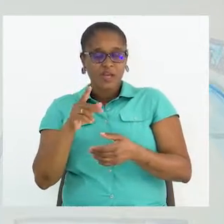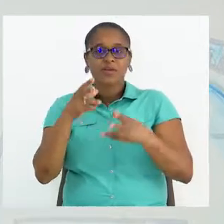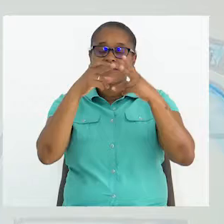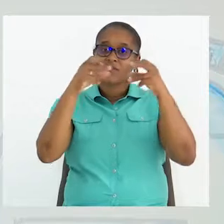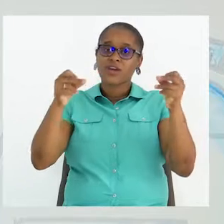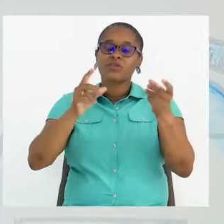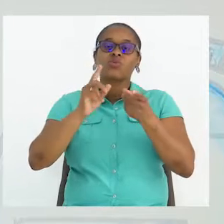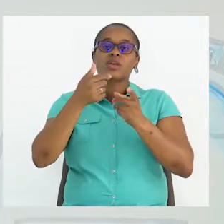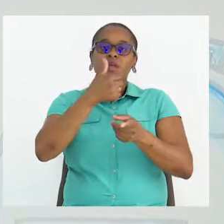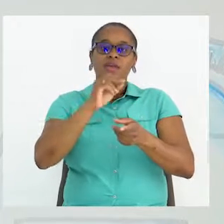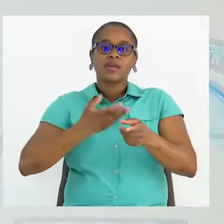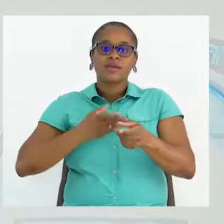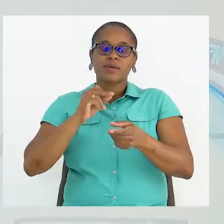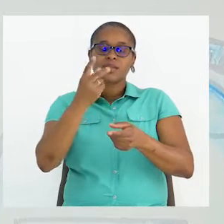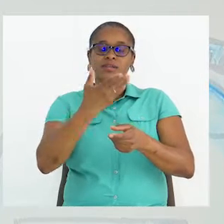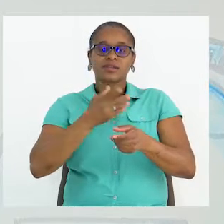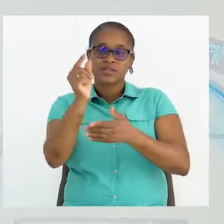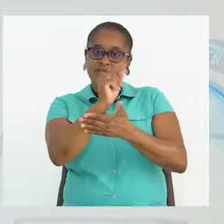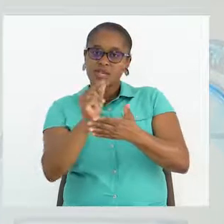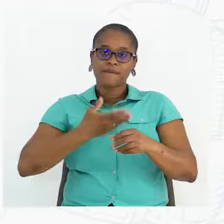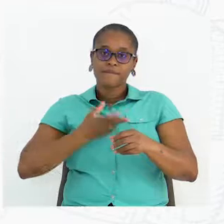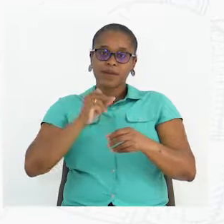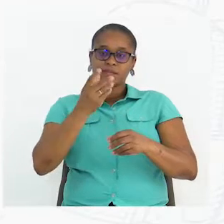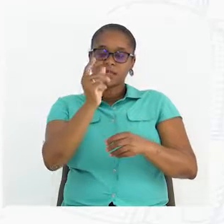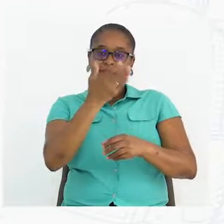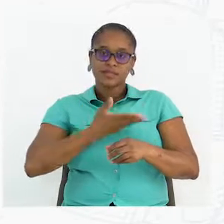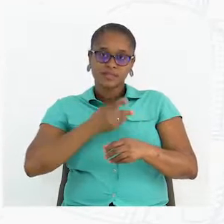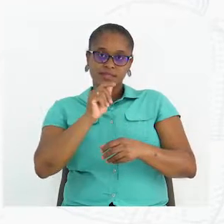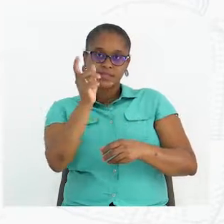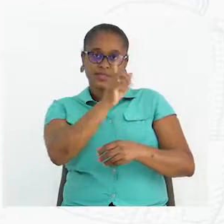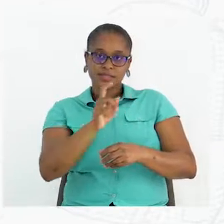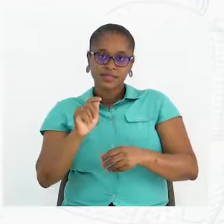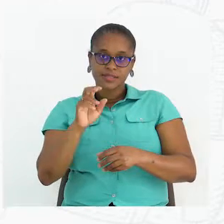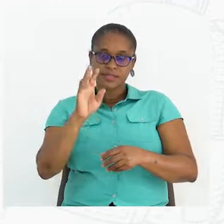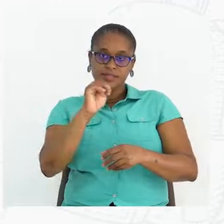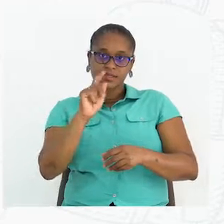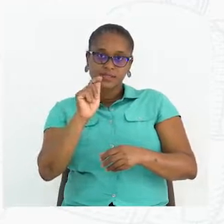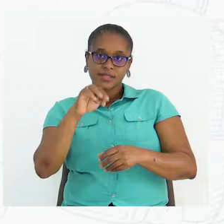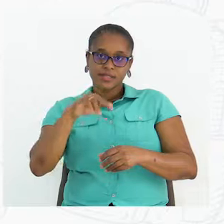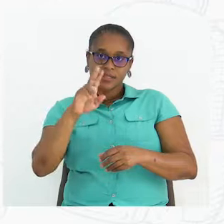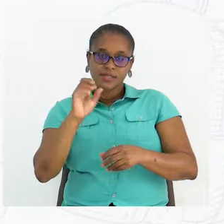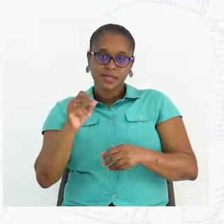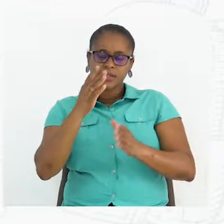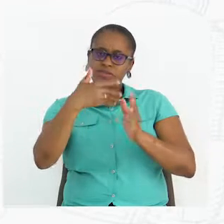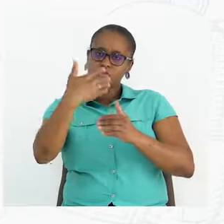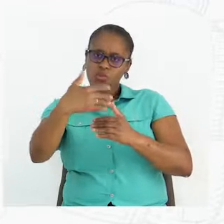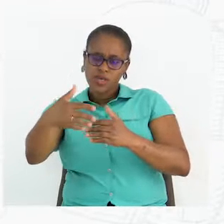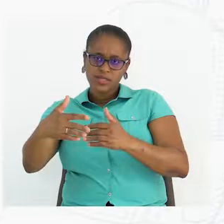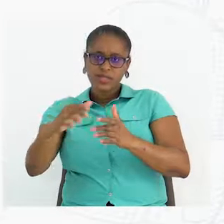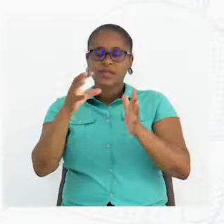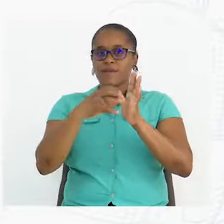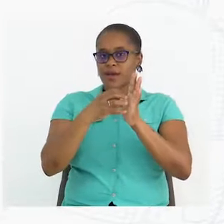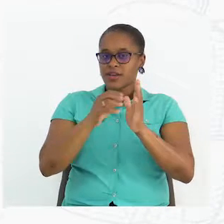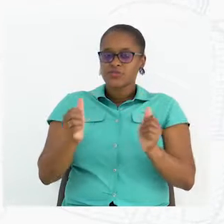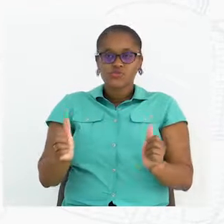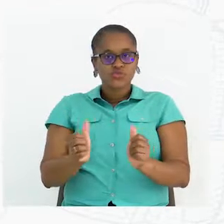definição da banda desenhada. O que é banda desenhada? Sequência de imagens acompanhadas de pequenos